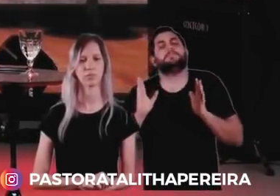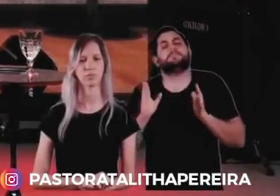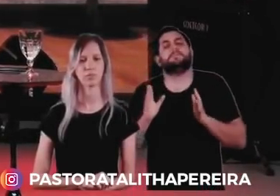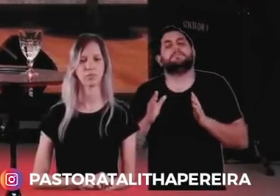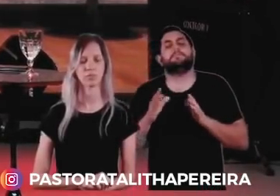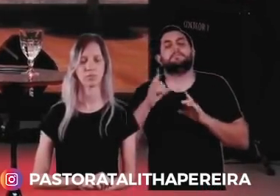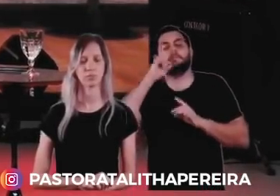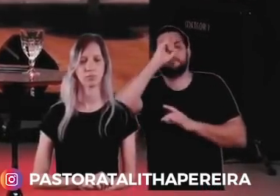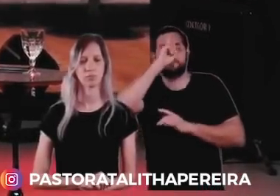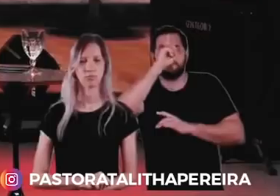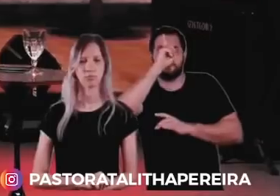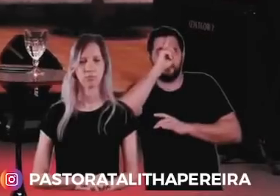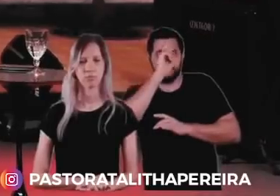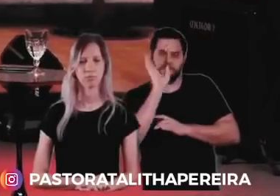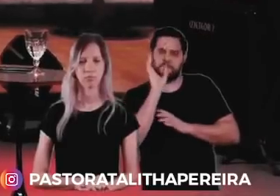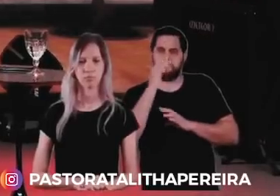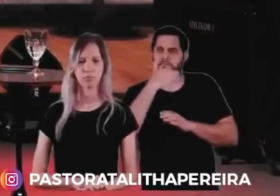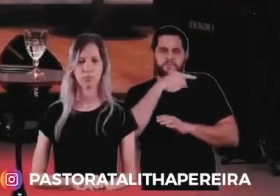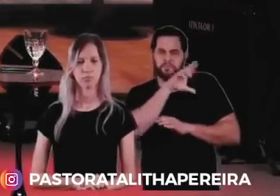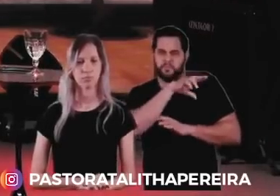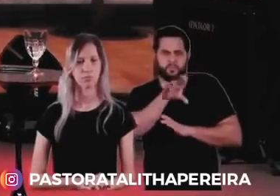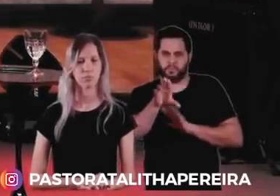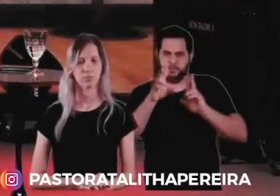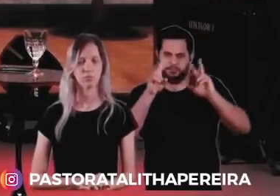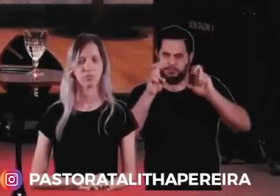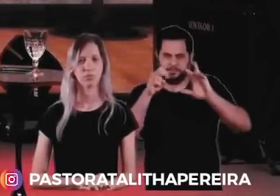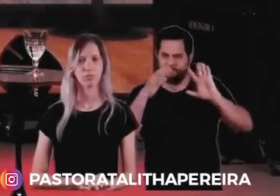no hospital tal,